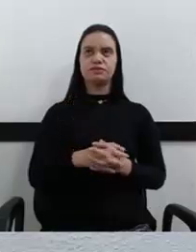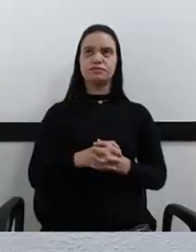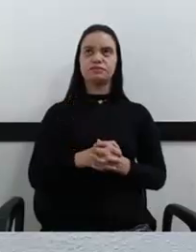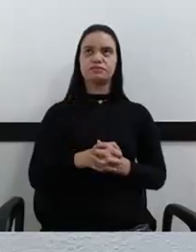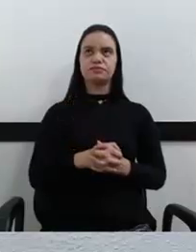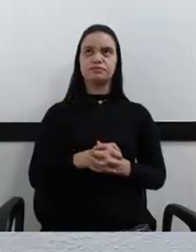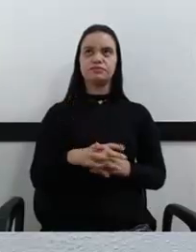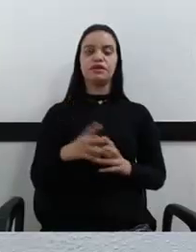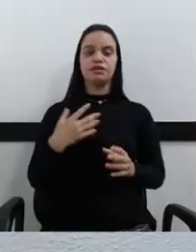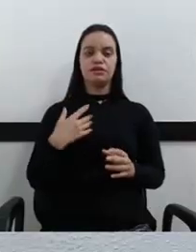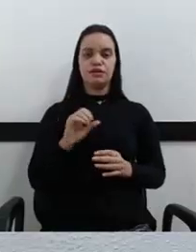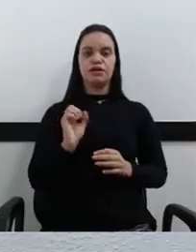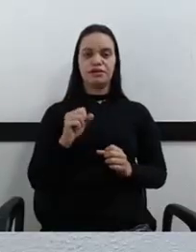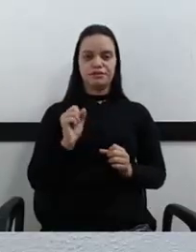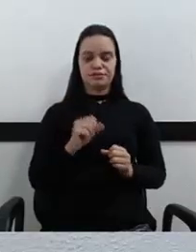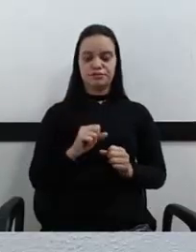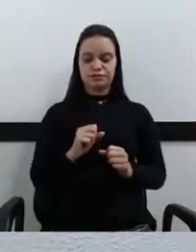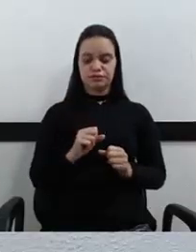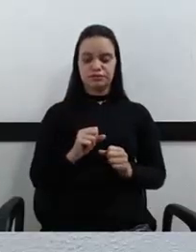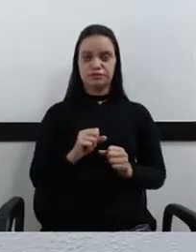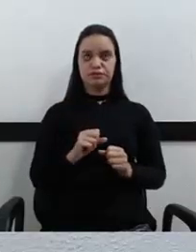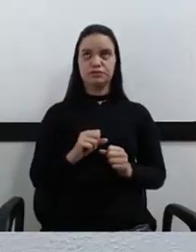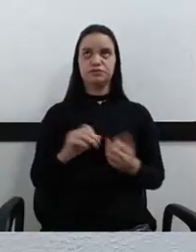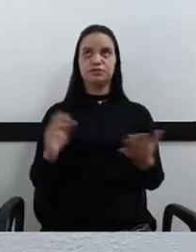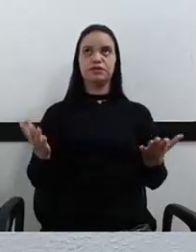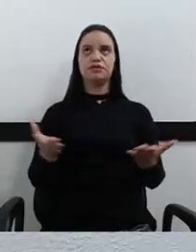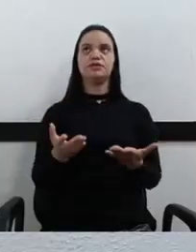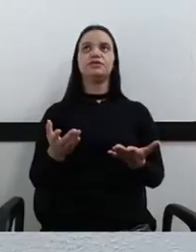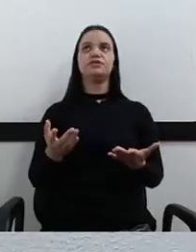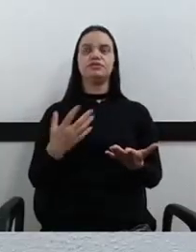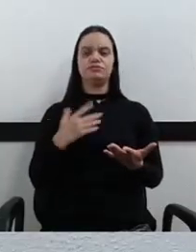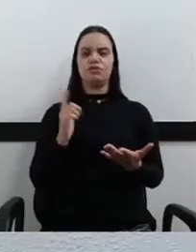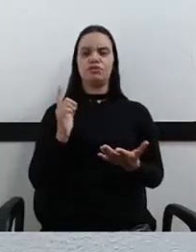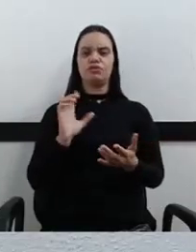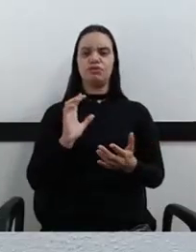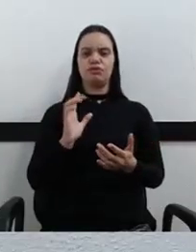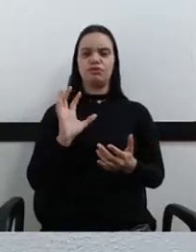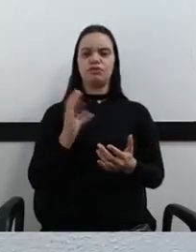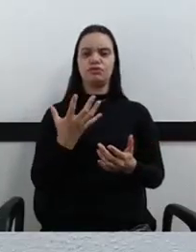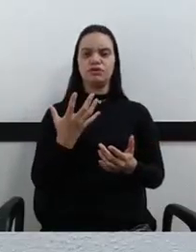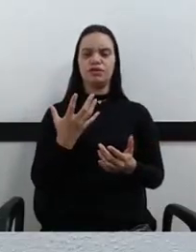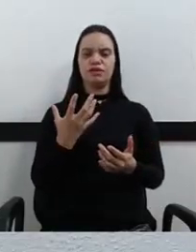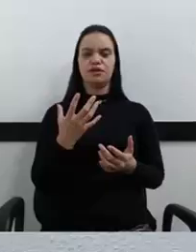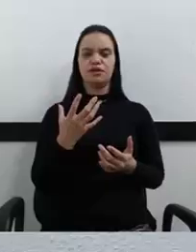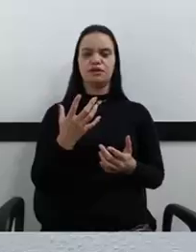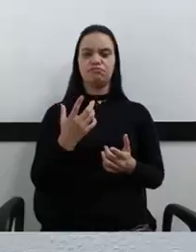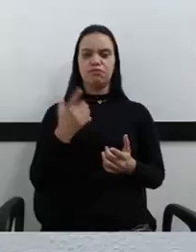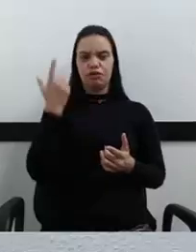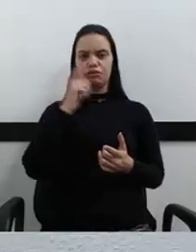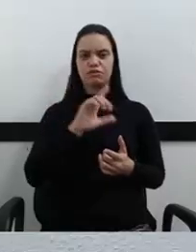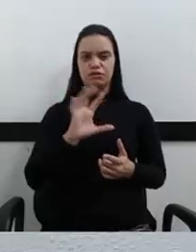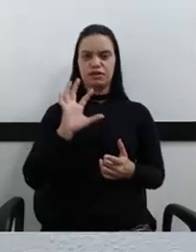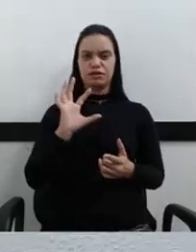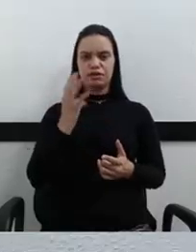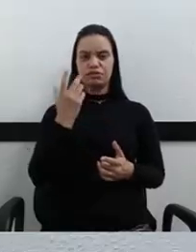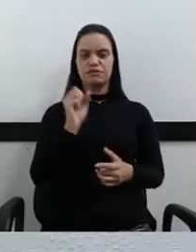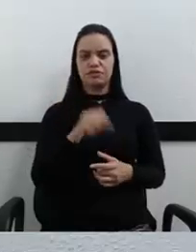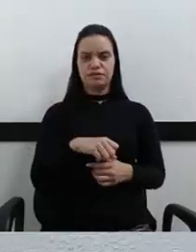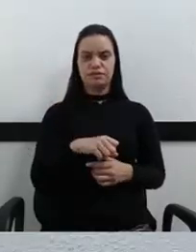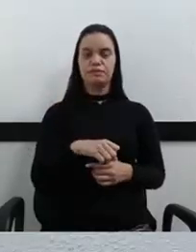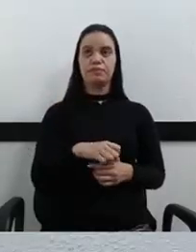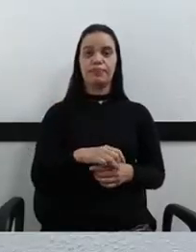passadas, ok, a gente deixa, né, mas... Consegue resolver as passadas, né? As de 25 não adianta. Até 2024,